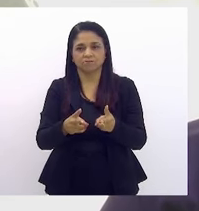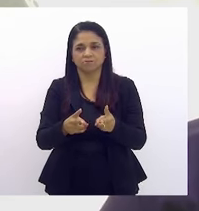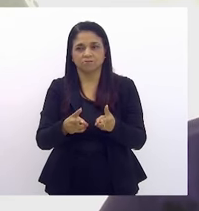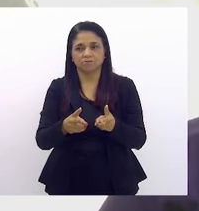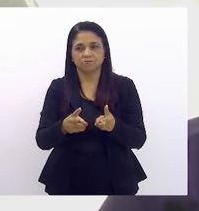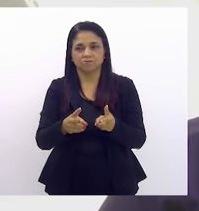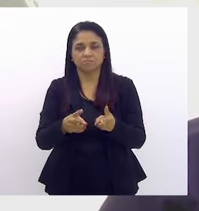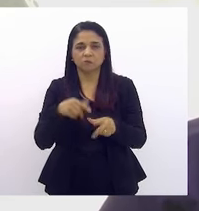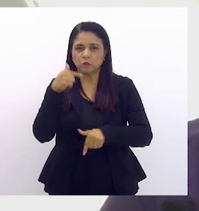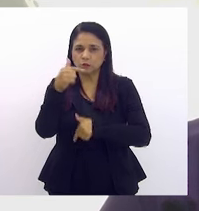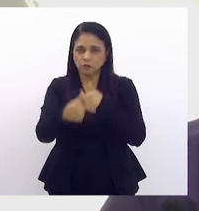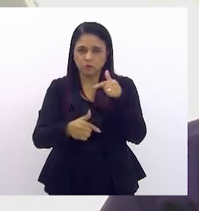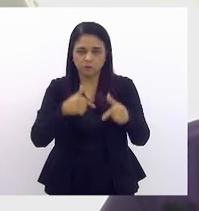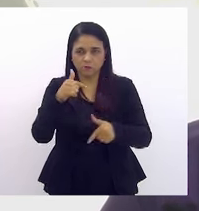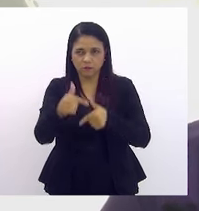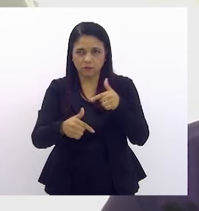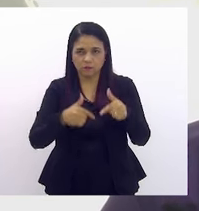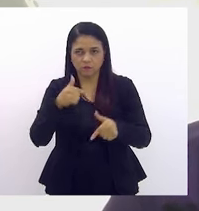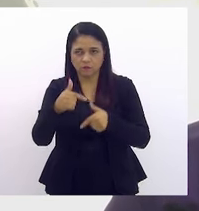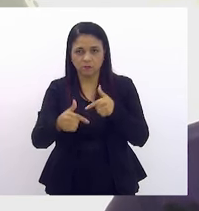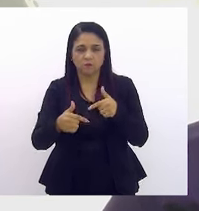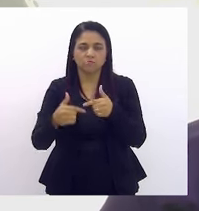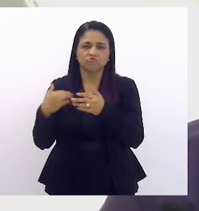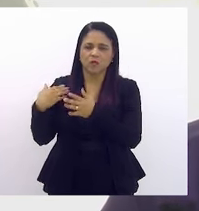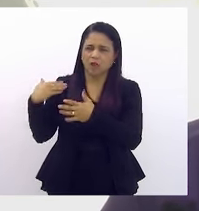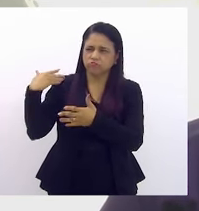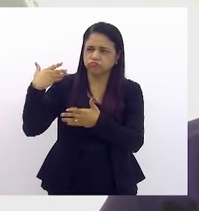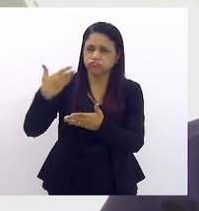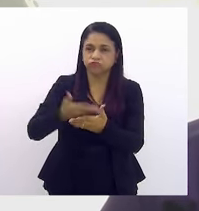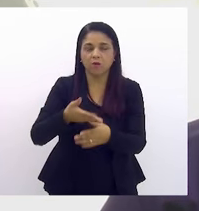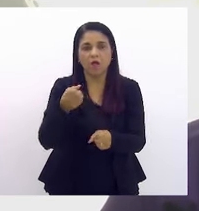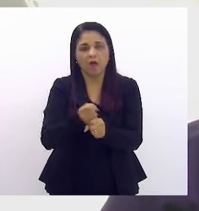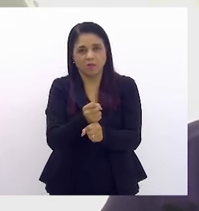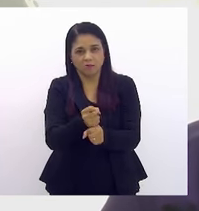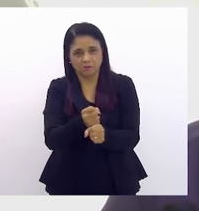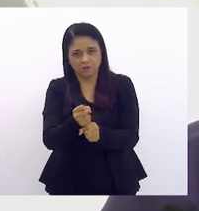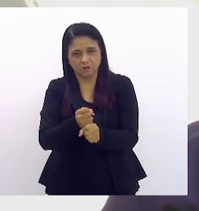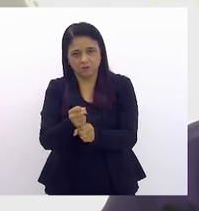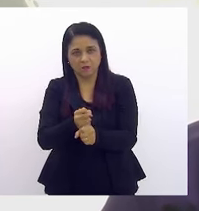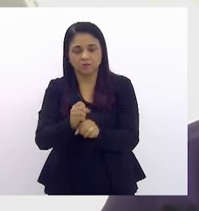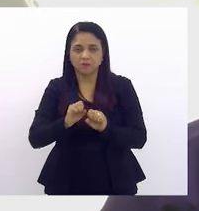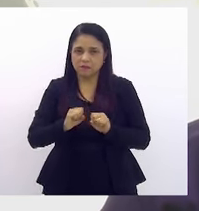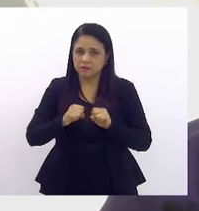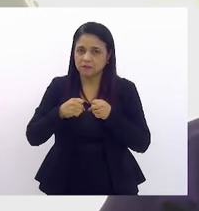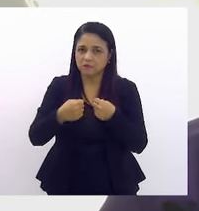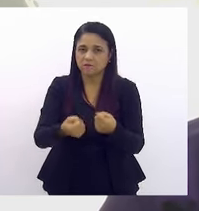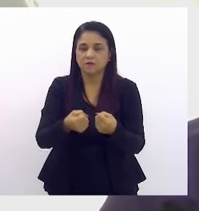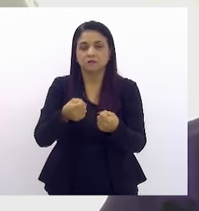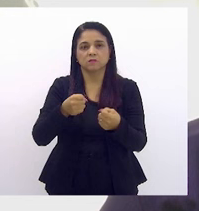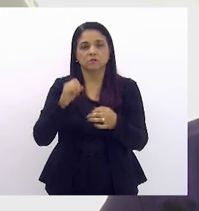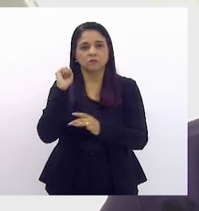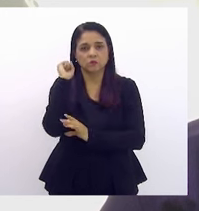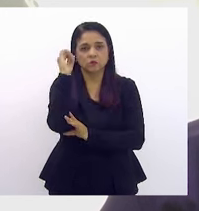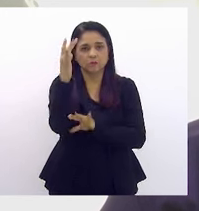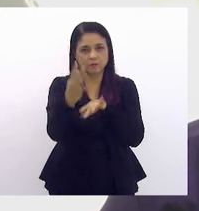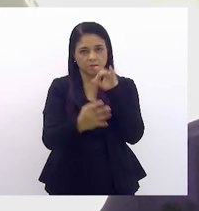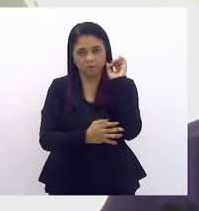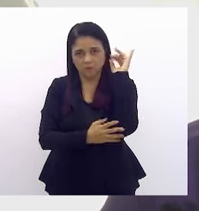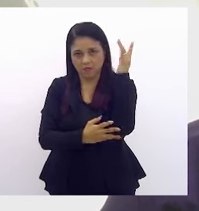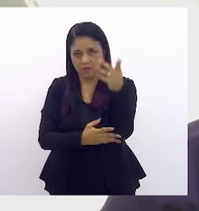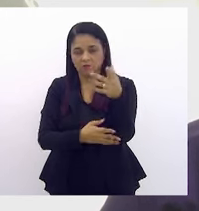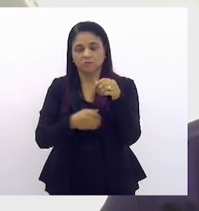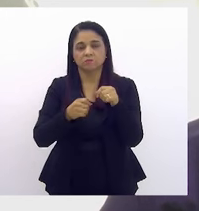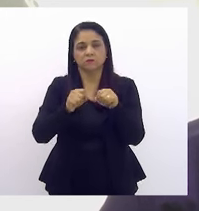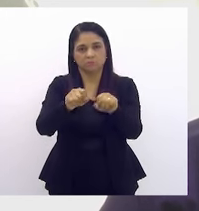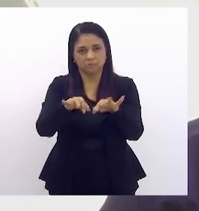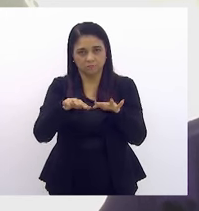exímio trabalho que tem sido feito ao longo dos anos de todas as gestões da Comissão de Defesa do Meio Ambiente da Assembleia Legislativa e também poder fazer